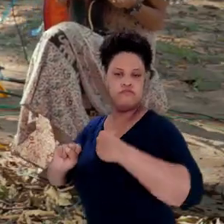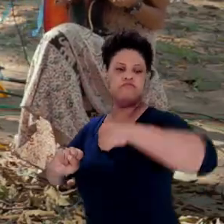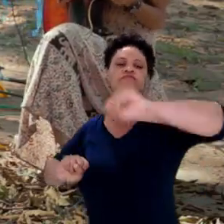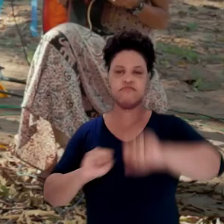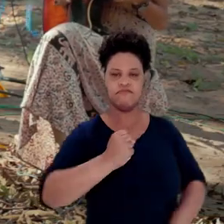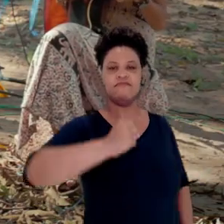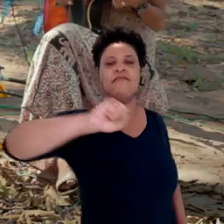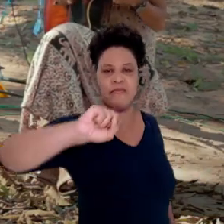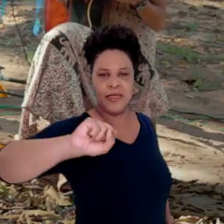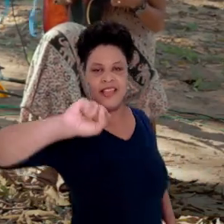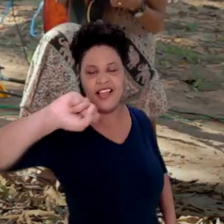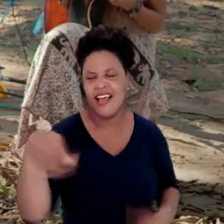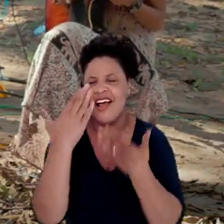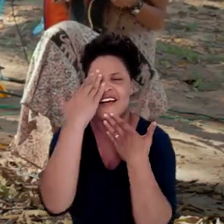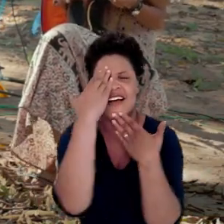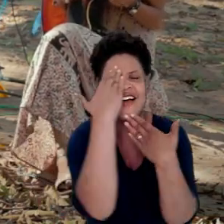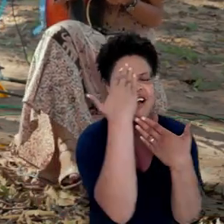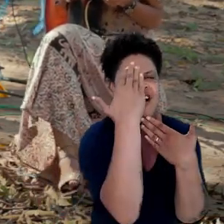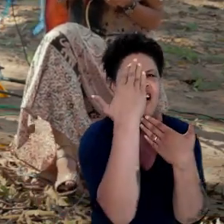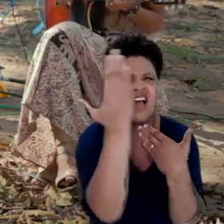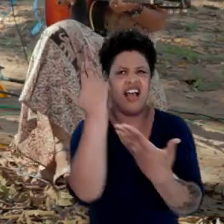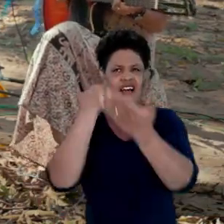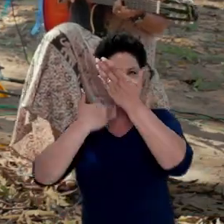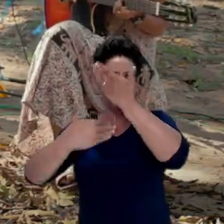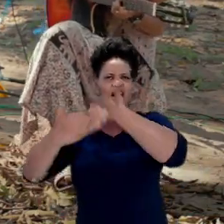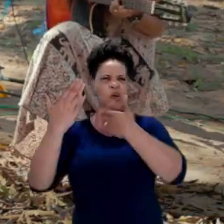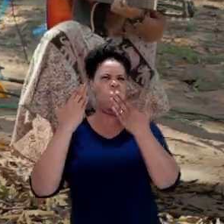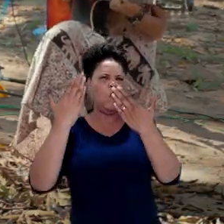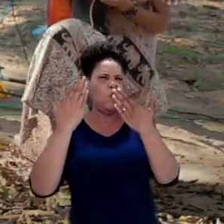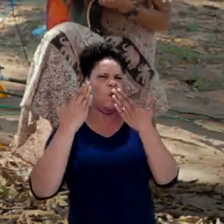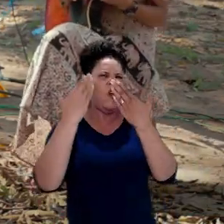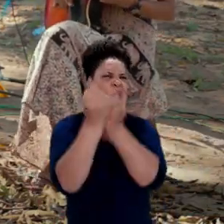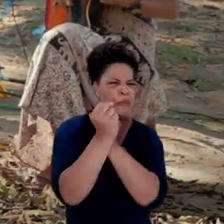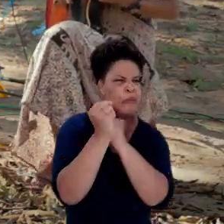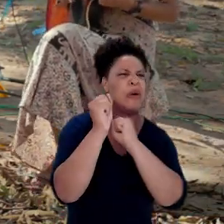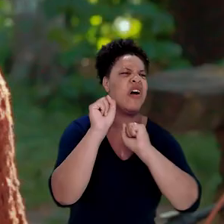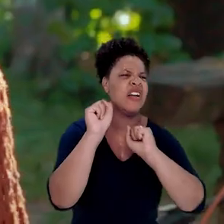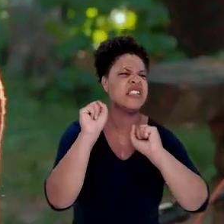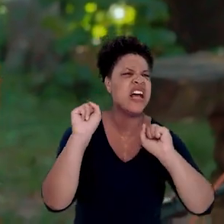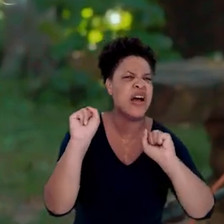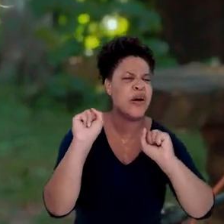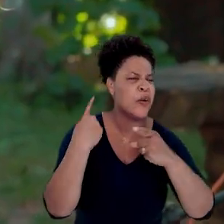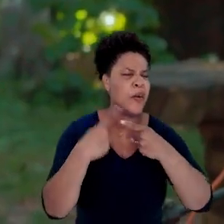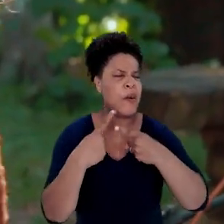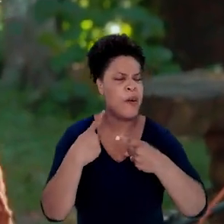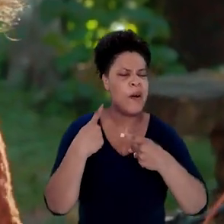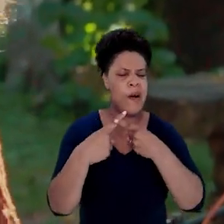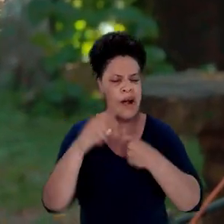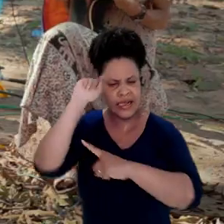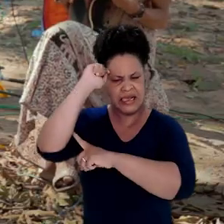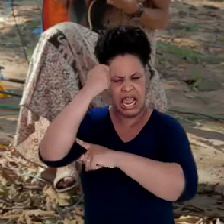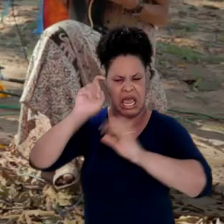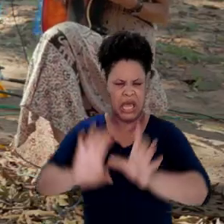combater. Muito obrigado à suposta abolição. Negros corram pelas